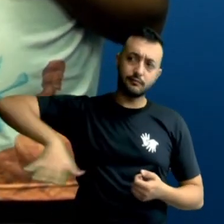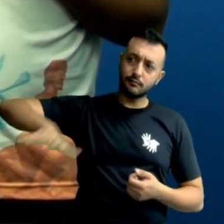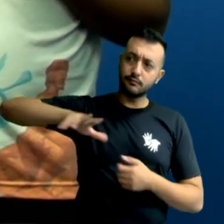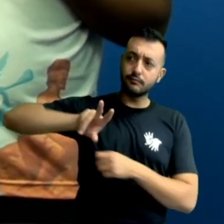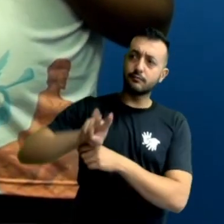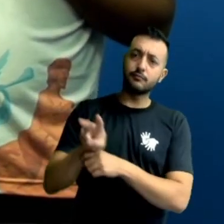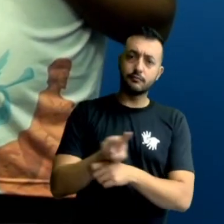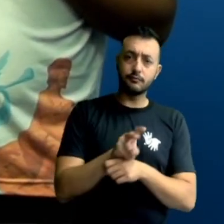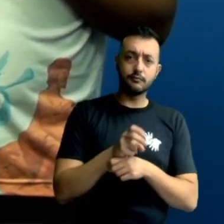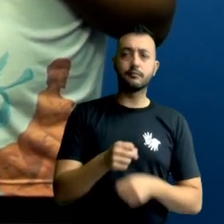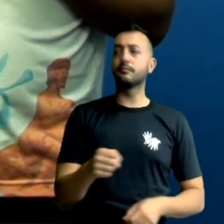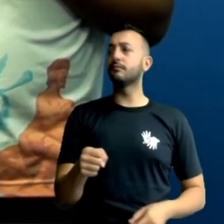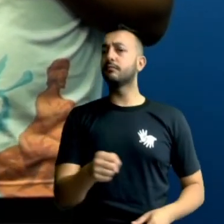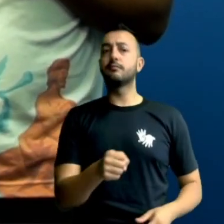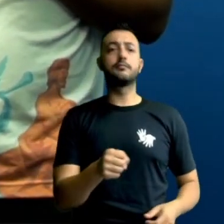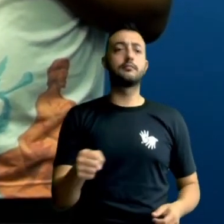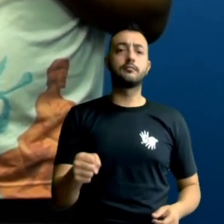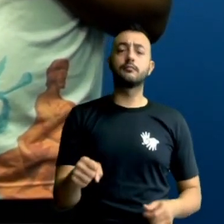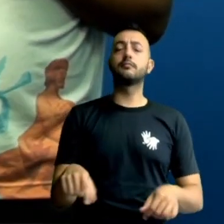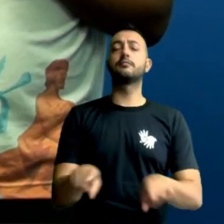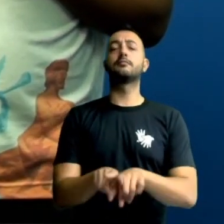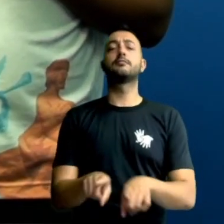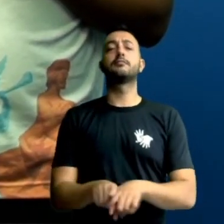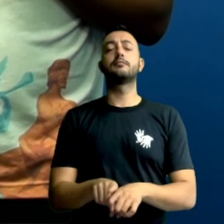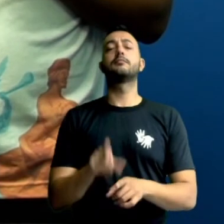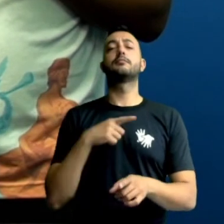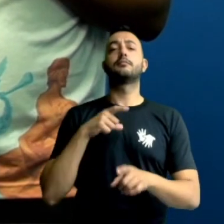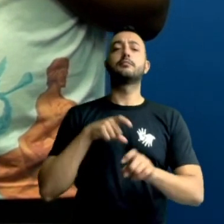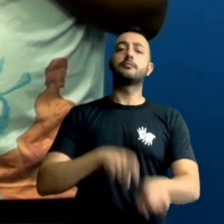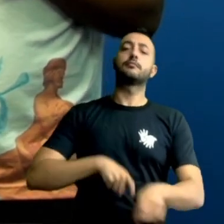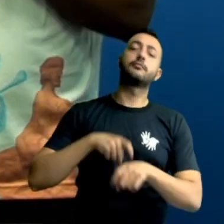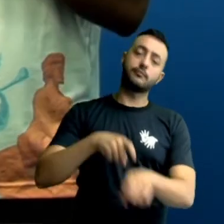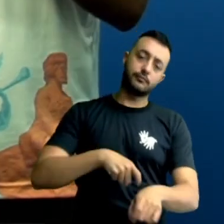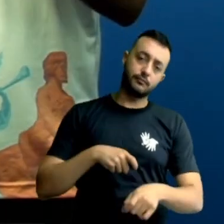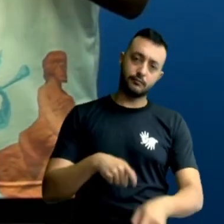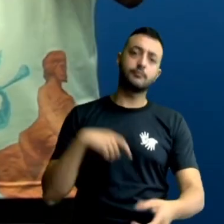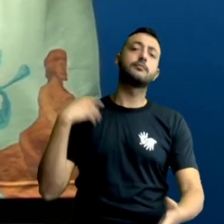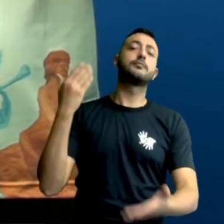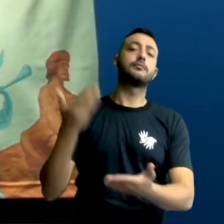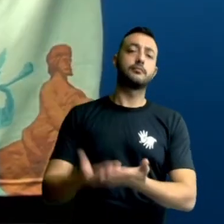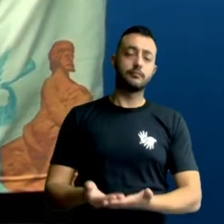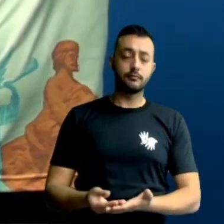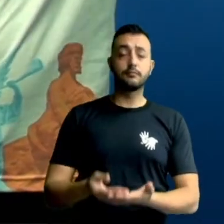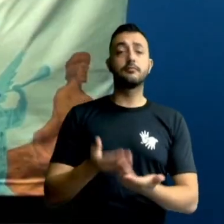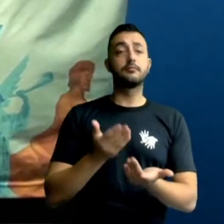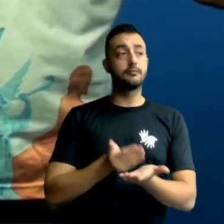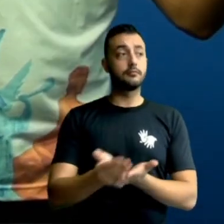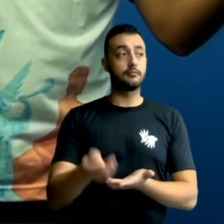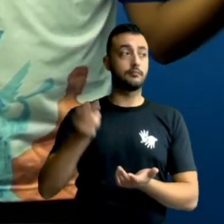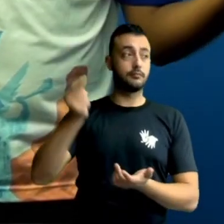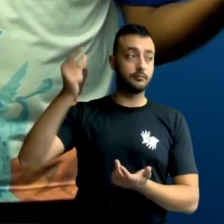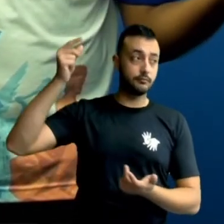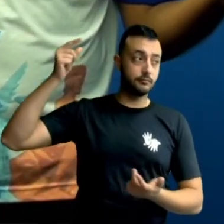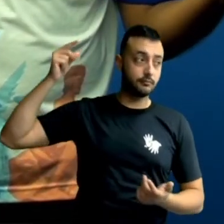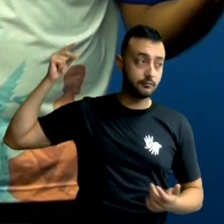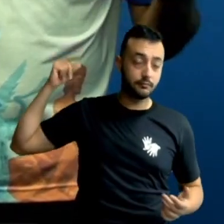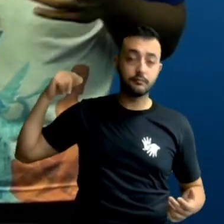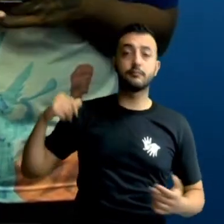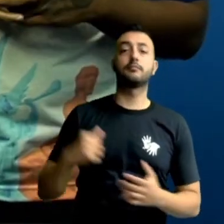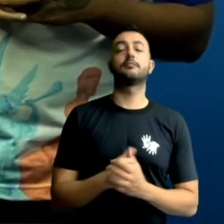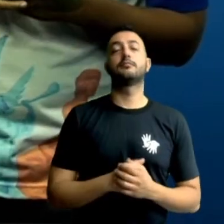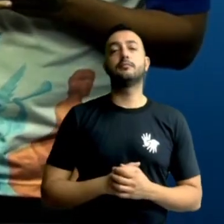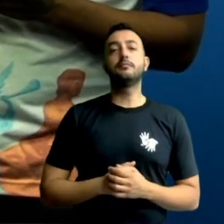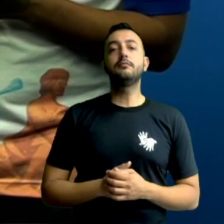gados, existem as atividades agrícolas na nossa cidade, né? E é algo desde os tempos remotos,